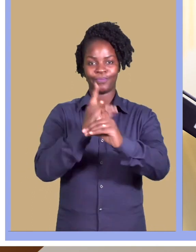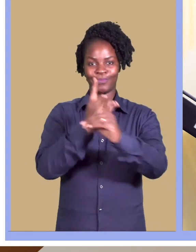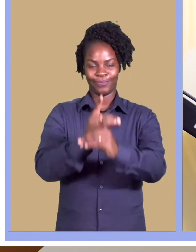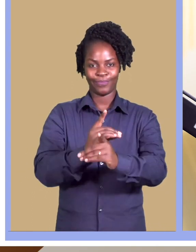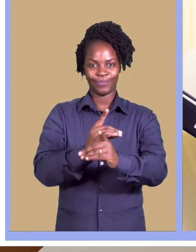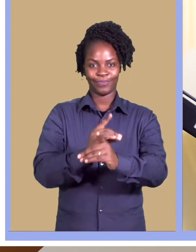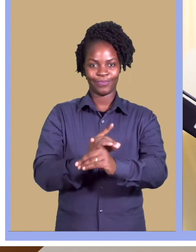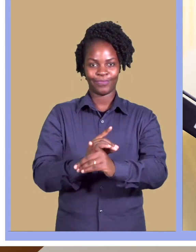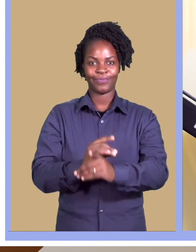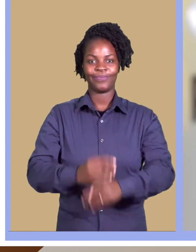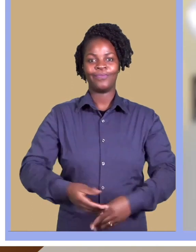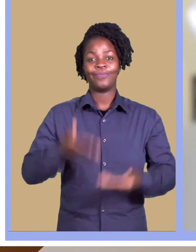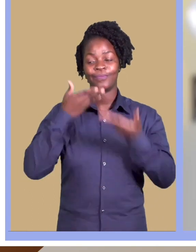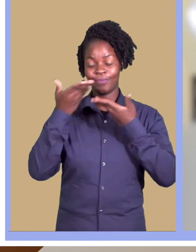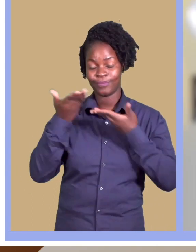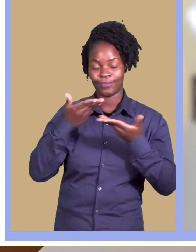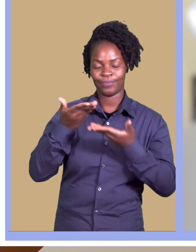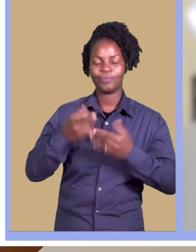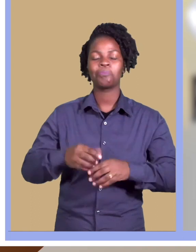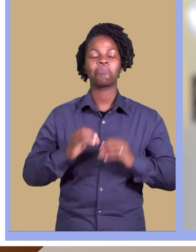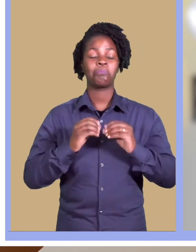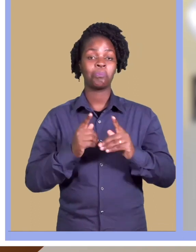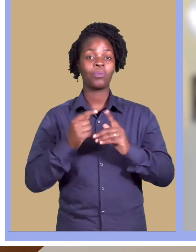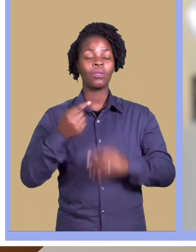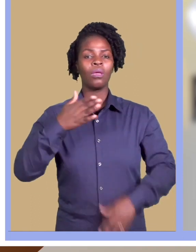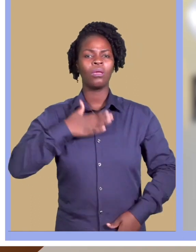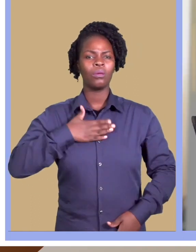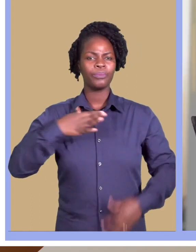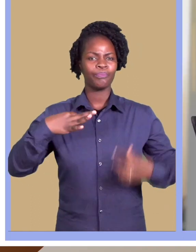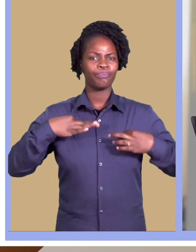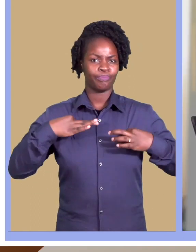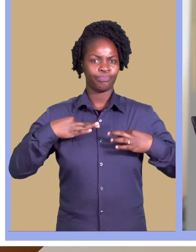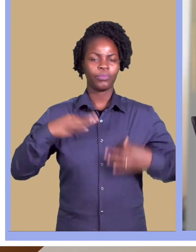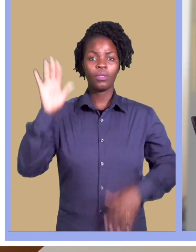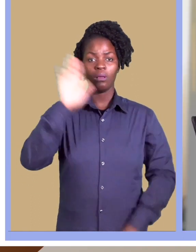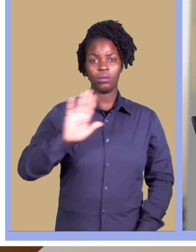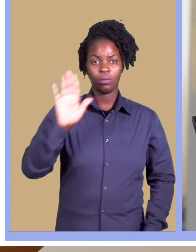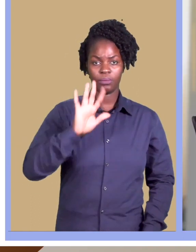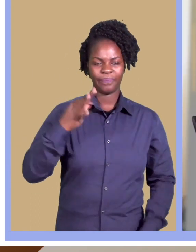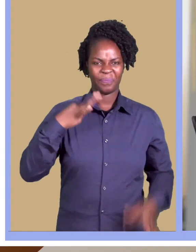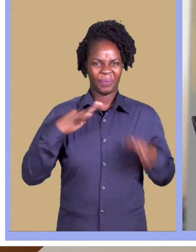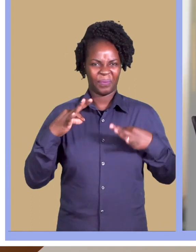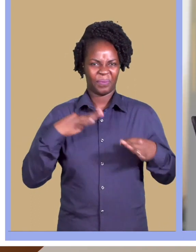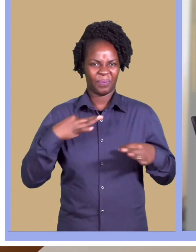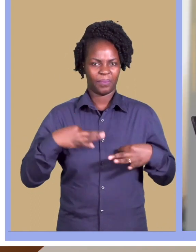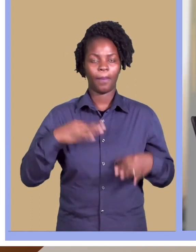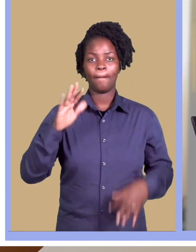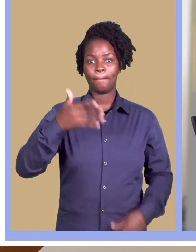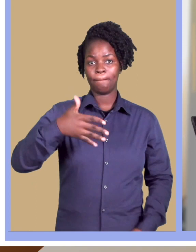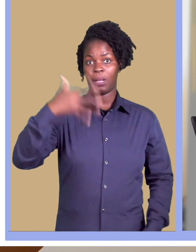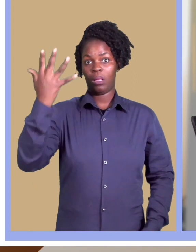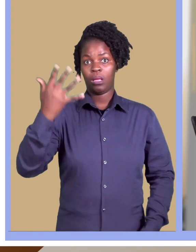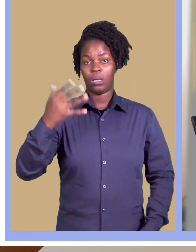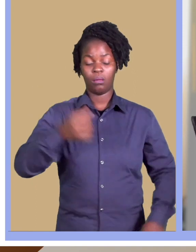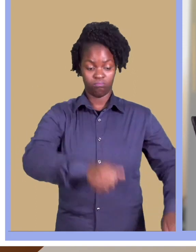este podcast. Exatamente. Eu estou vestido de uma camisa azul com pintinhas brancas,